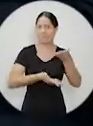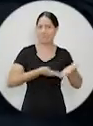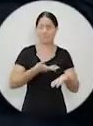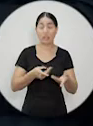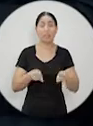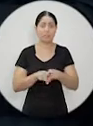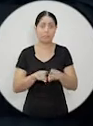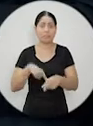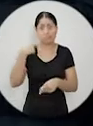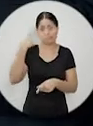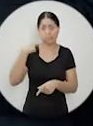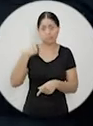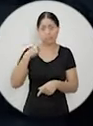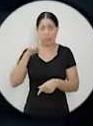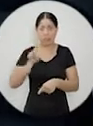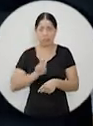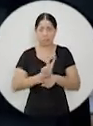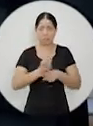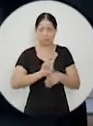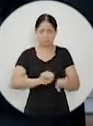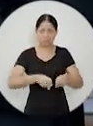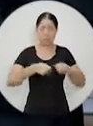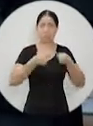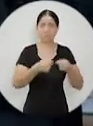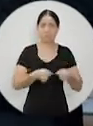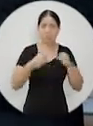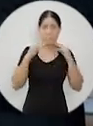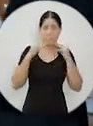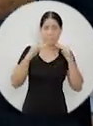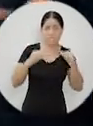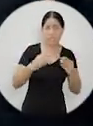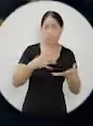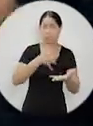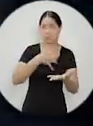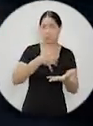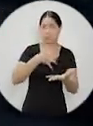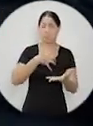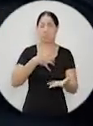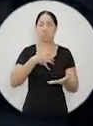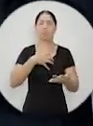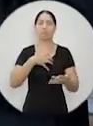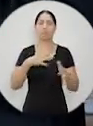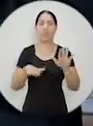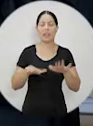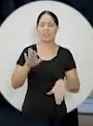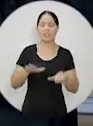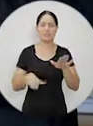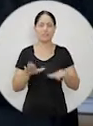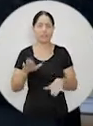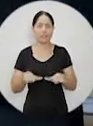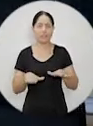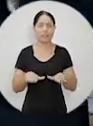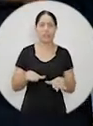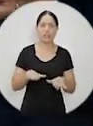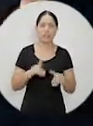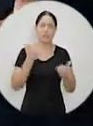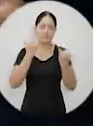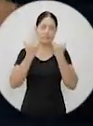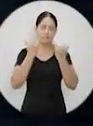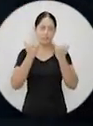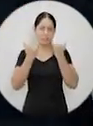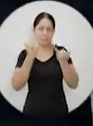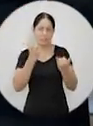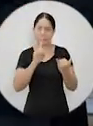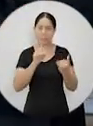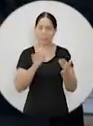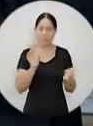porque o advogado, no seu cotidiano, é detentor dessa missão. Ele é aquele que leva aos autos, muitas vezes, uma